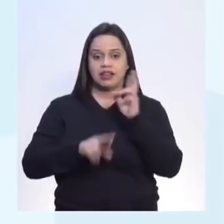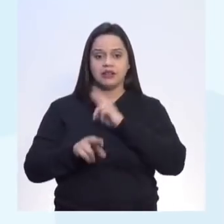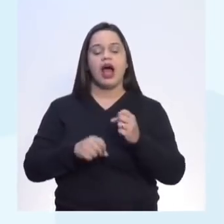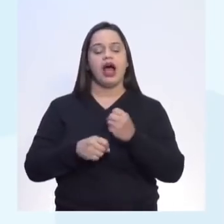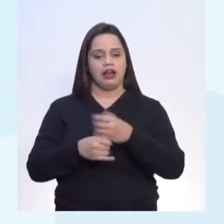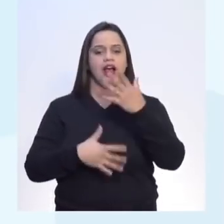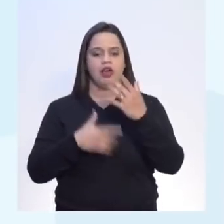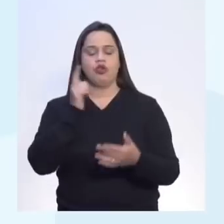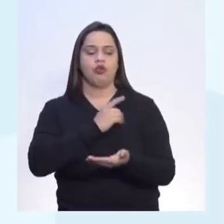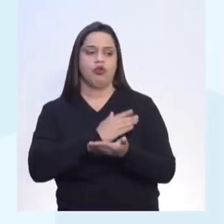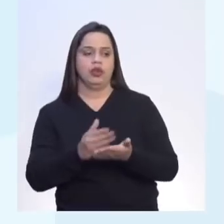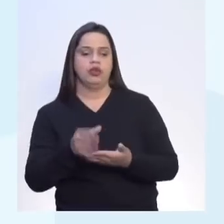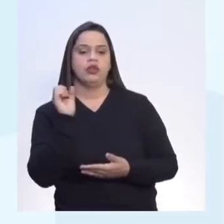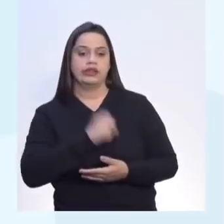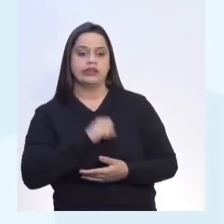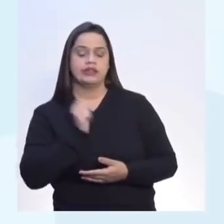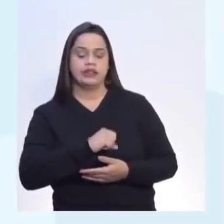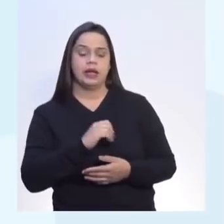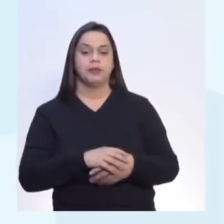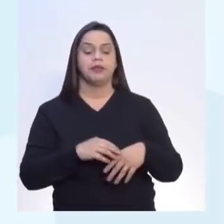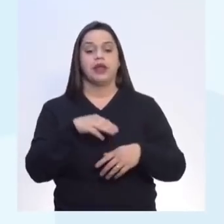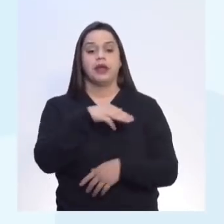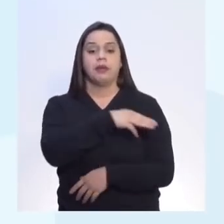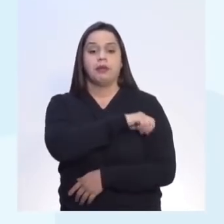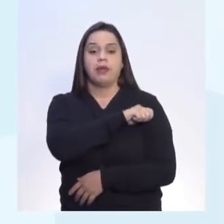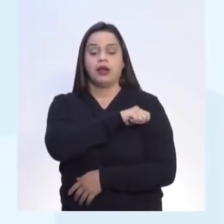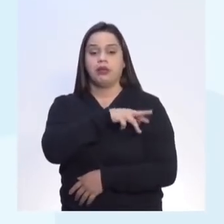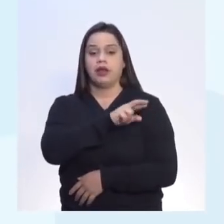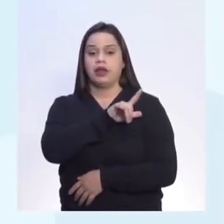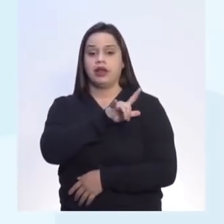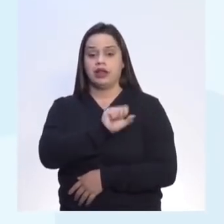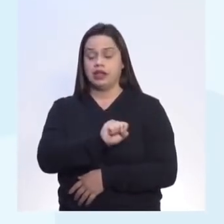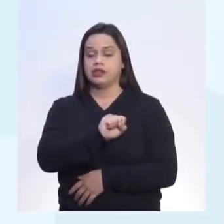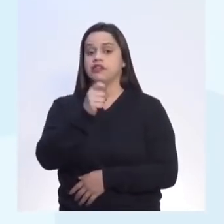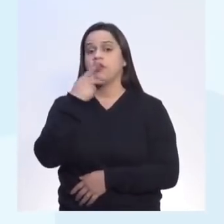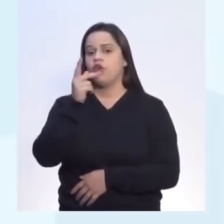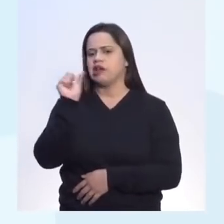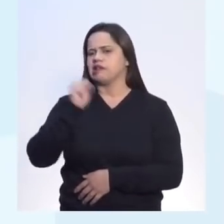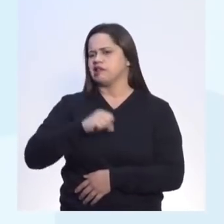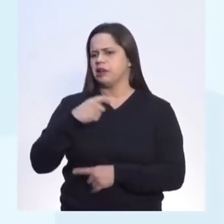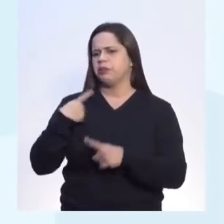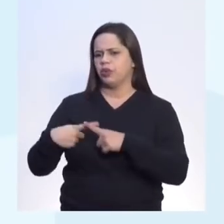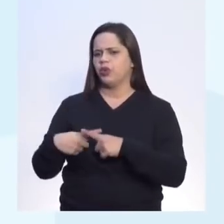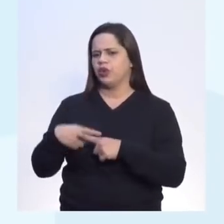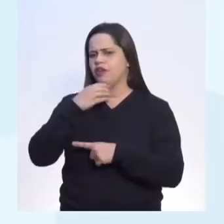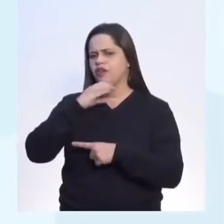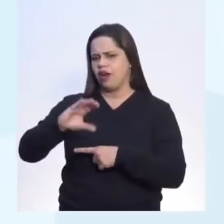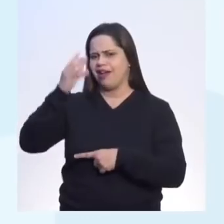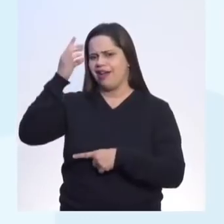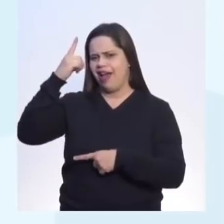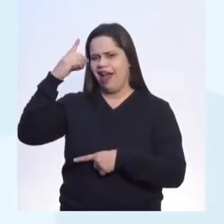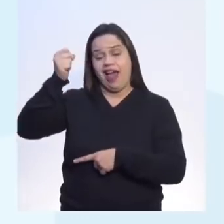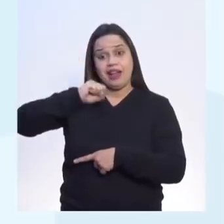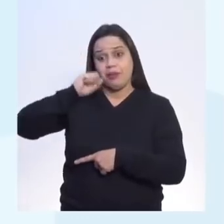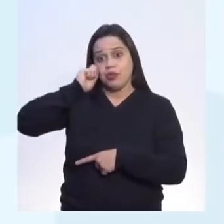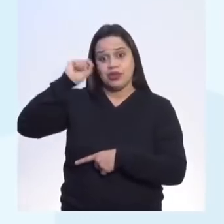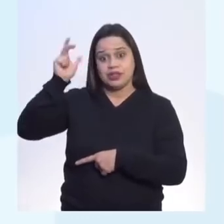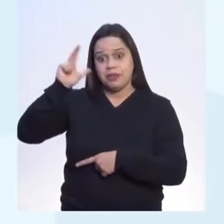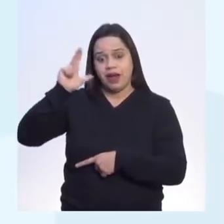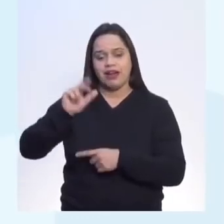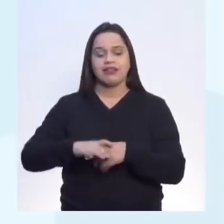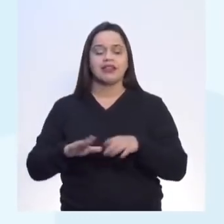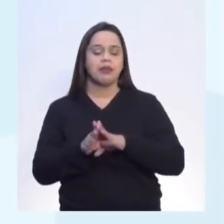colocando? colocando sim, A Melissa colocou, acho que sim, porque ele é muito Isso, esperto. porque ele é muito esperto. A Laura colocou, conseguir